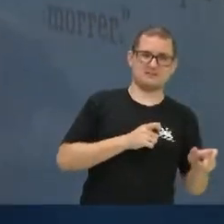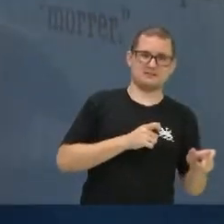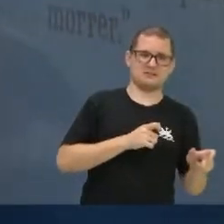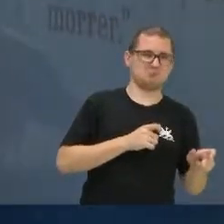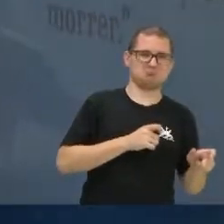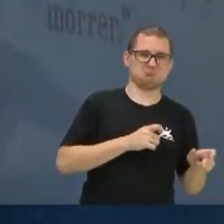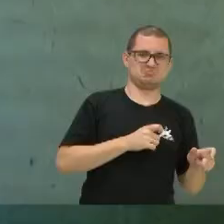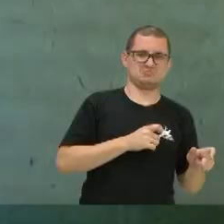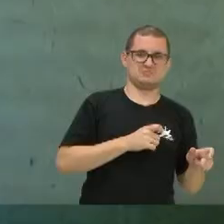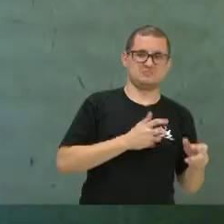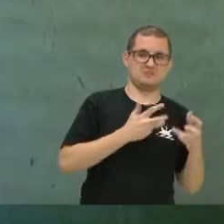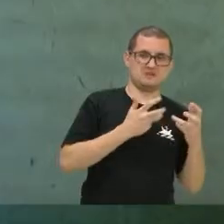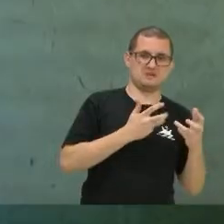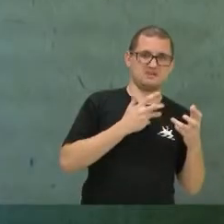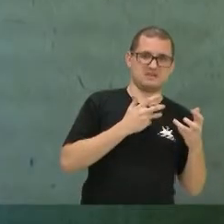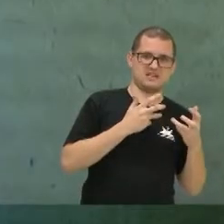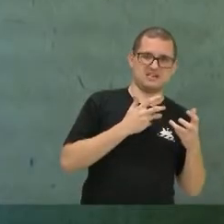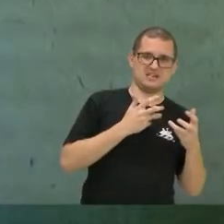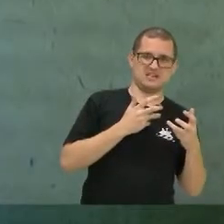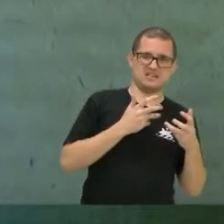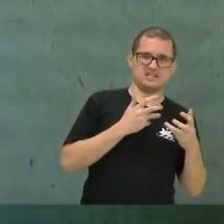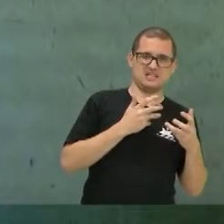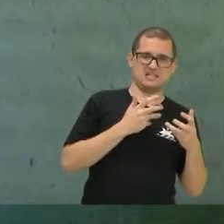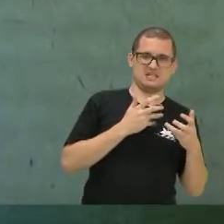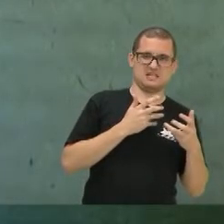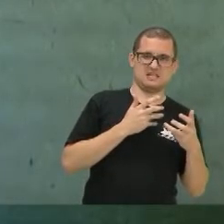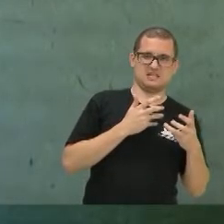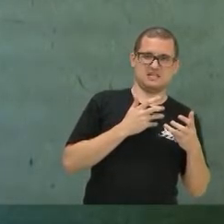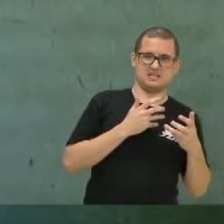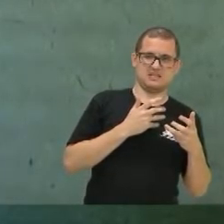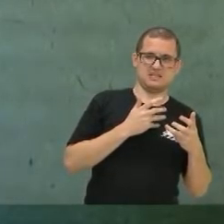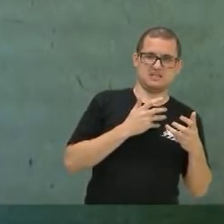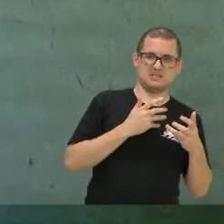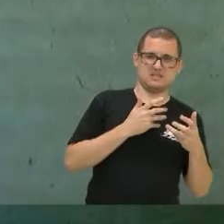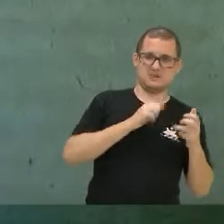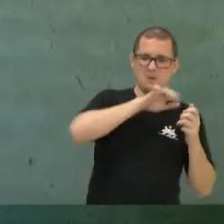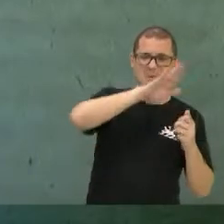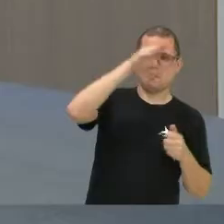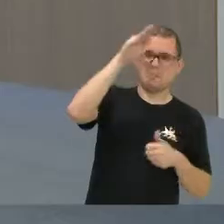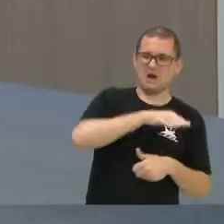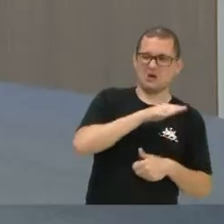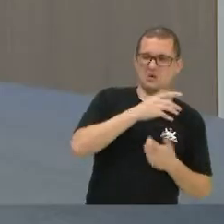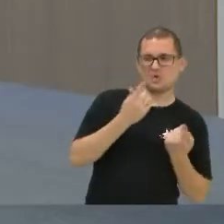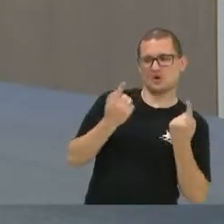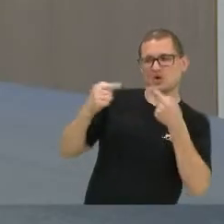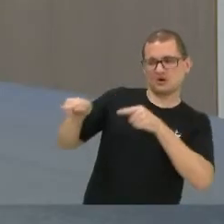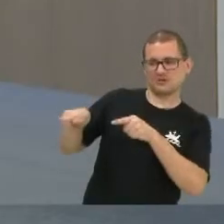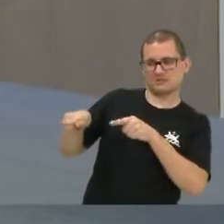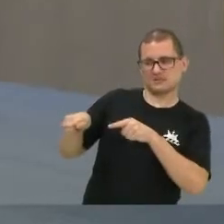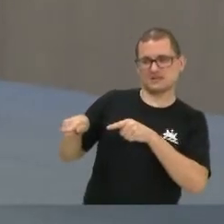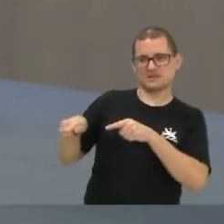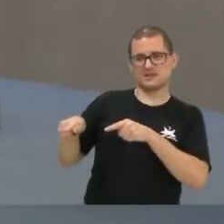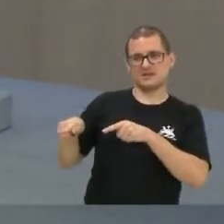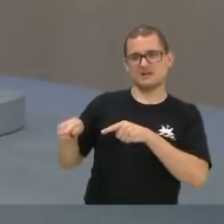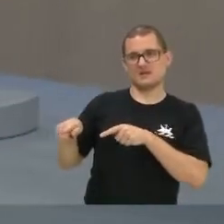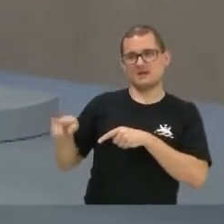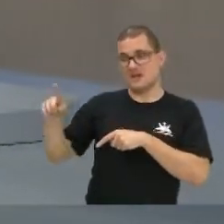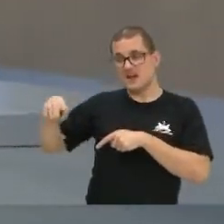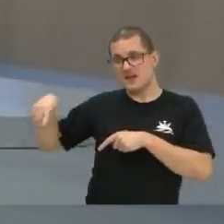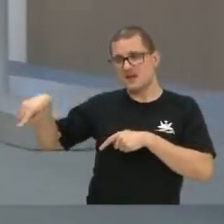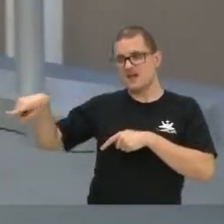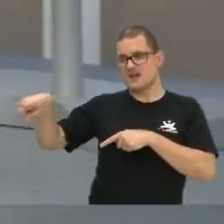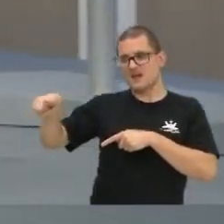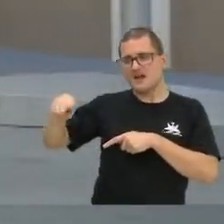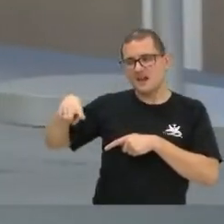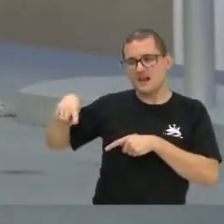e vencê-los e os que combatem os profetas terão um